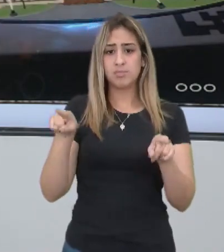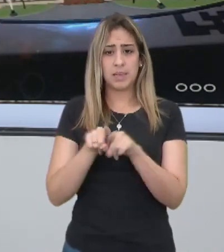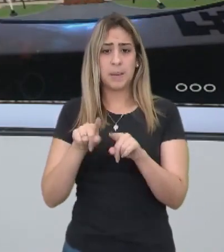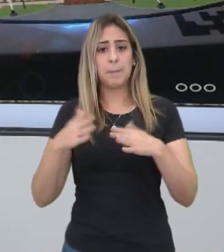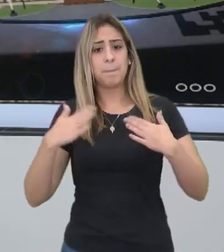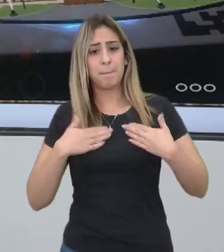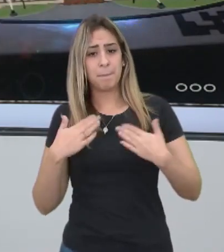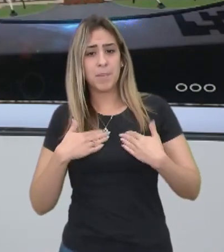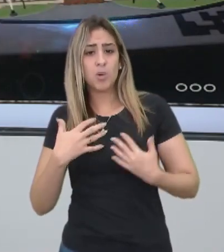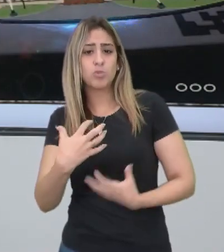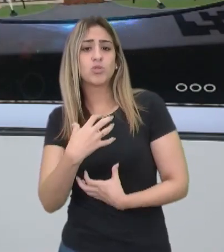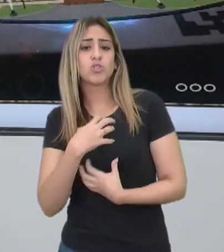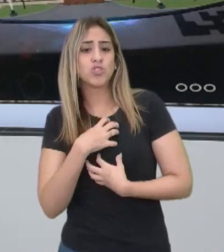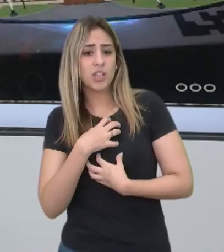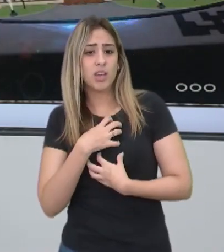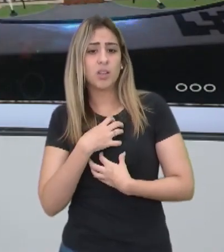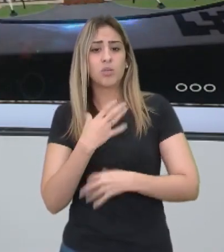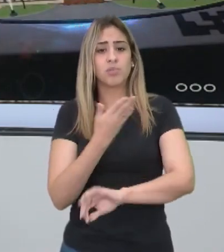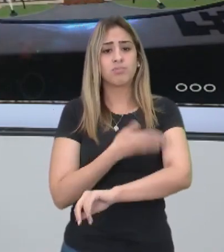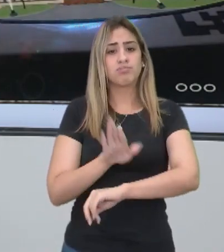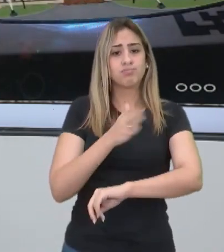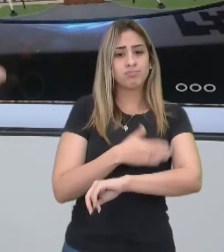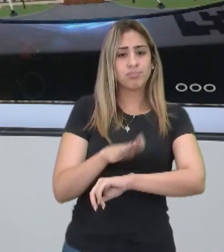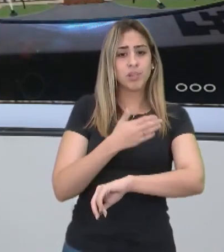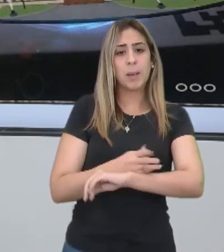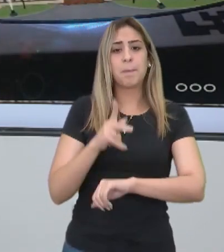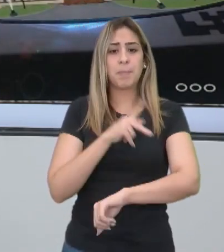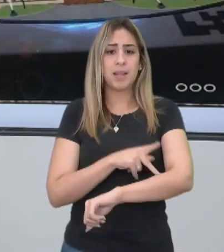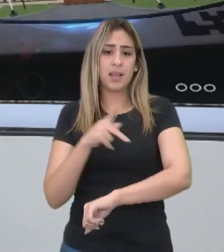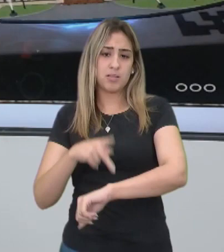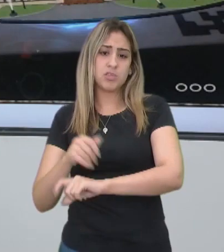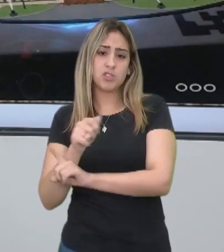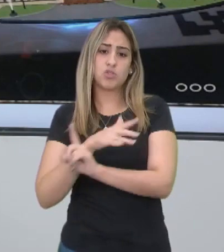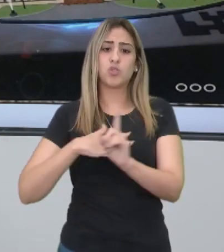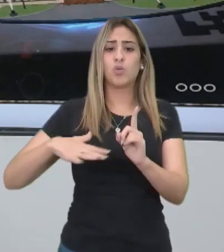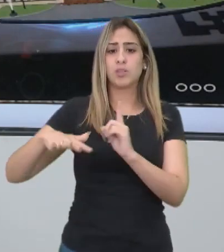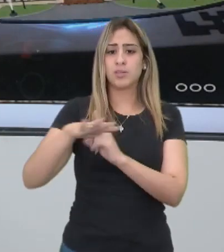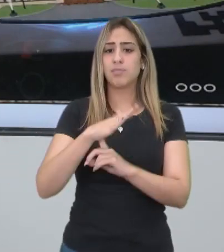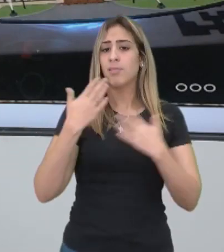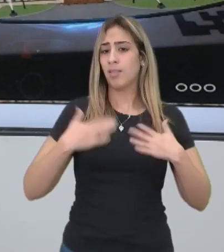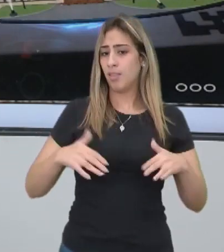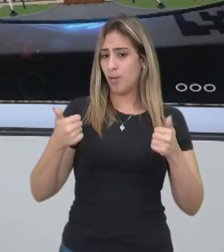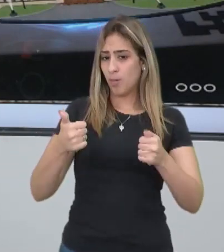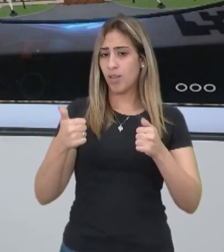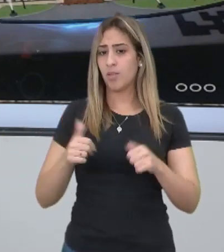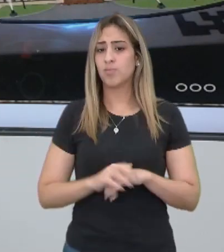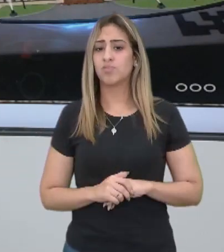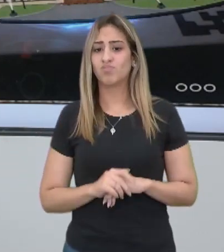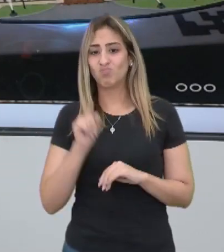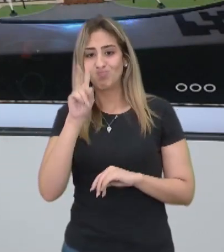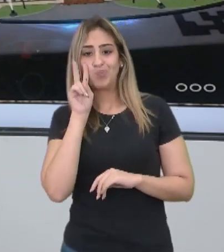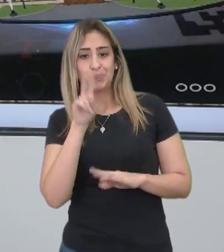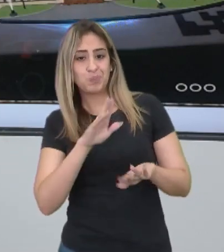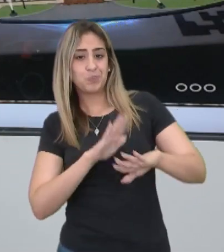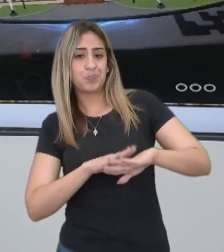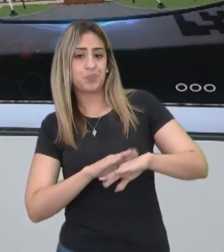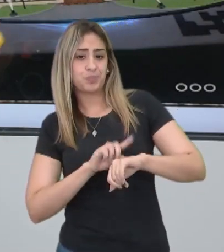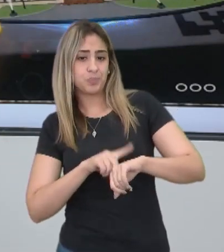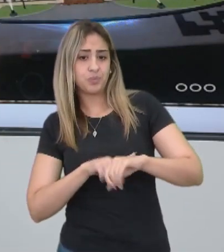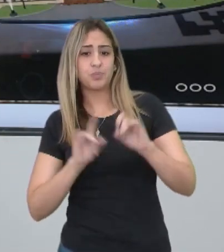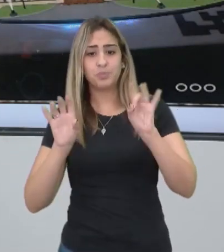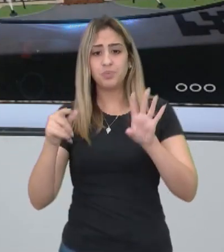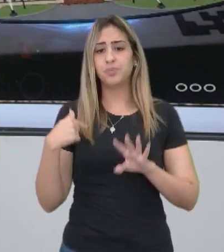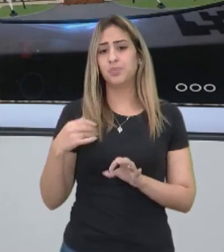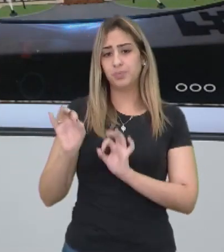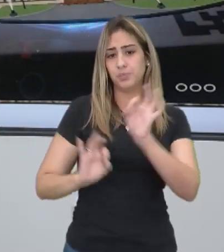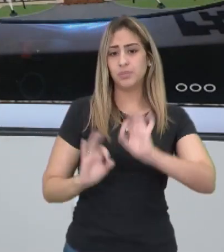é a minha maneira de exercer a pedagogia social. Tranquilo? Então, vocês viram aí momentos específicos do meu